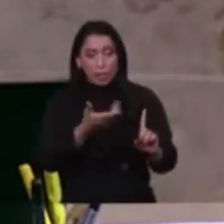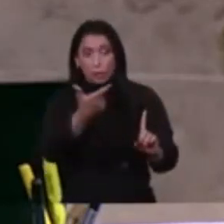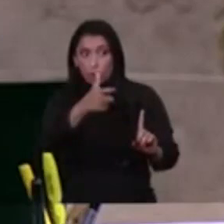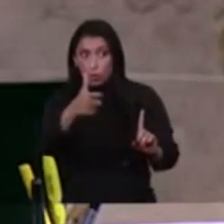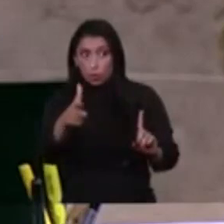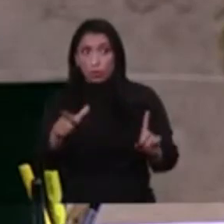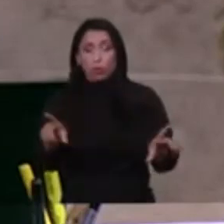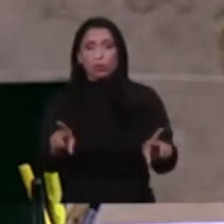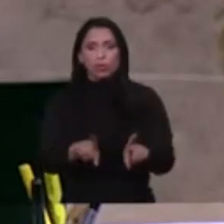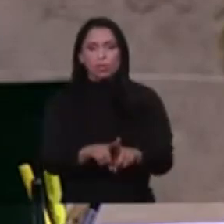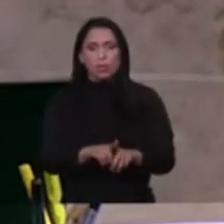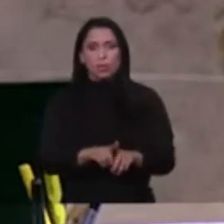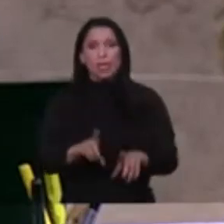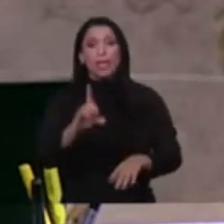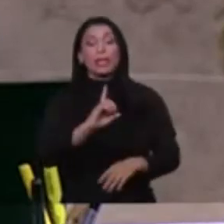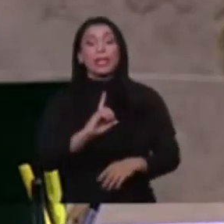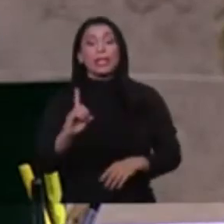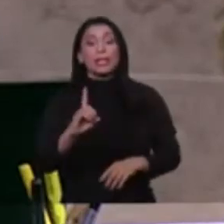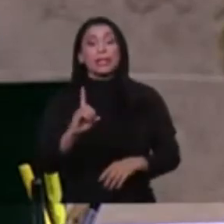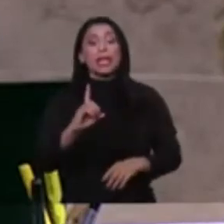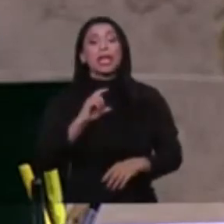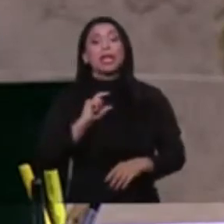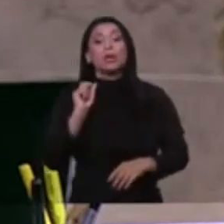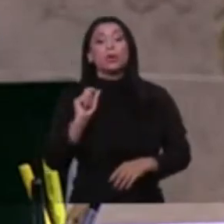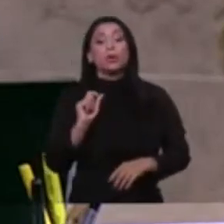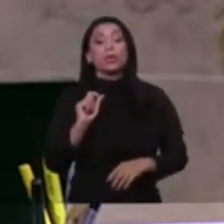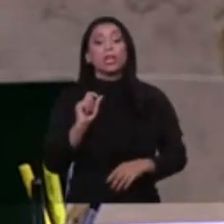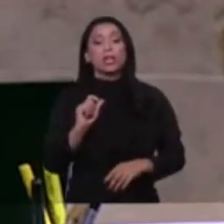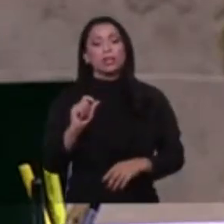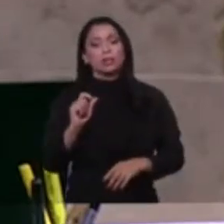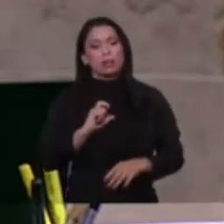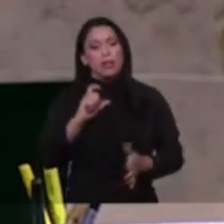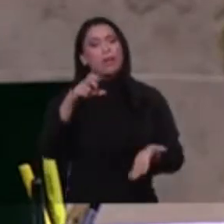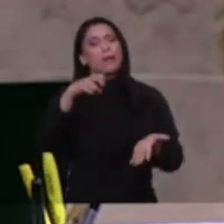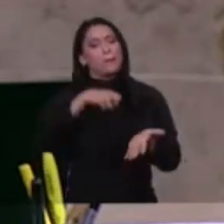demais, d, existência de fatos puníveis.